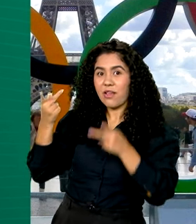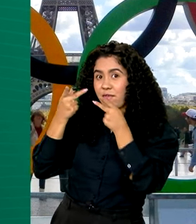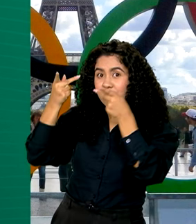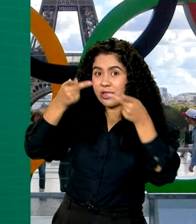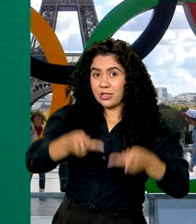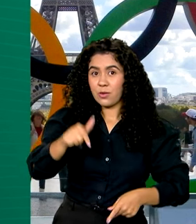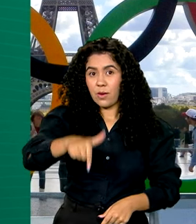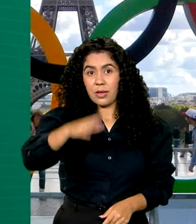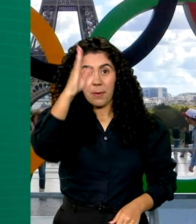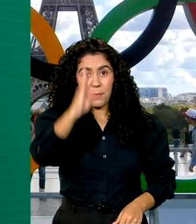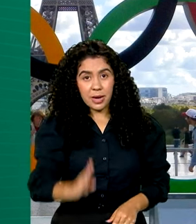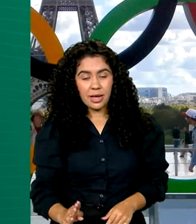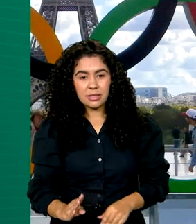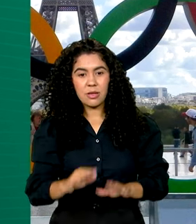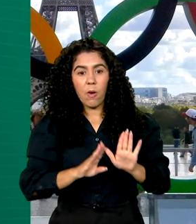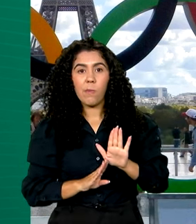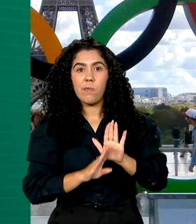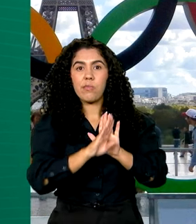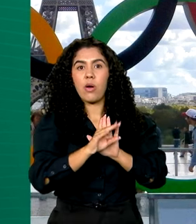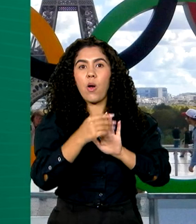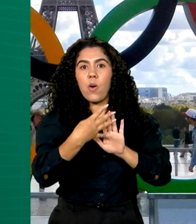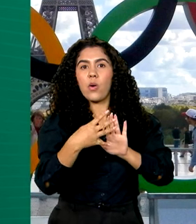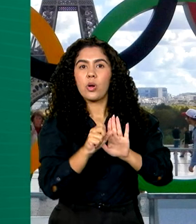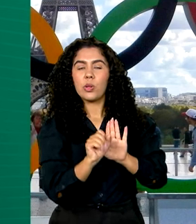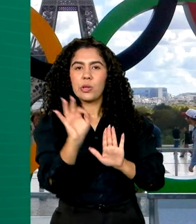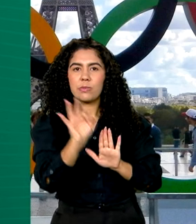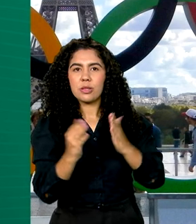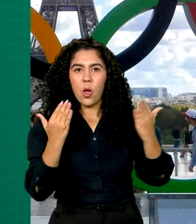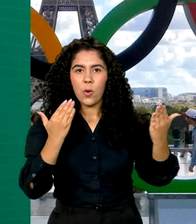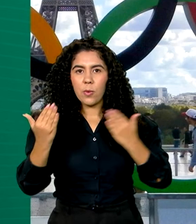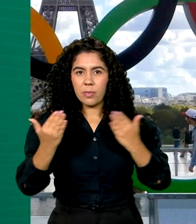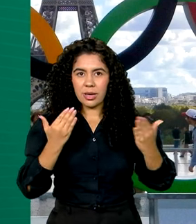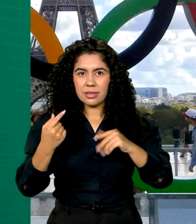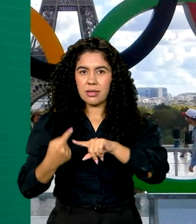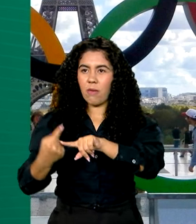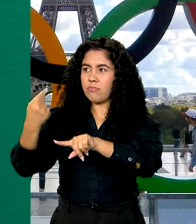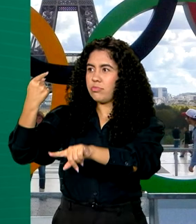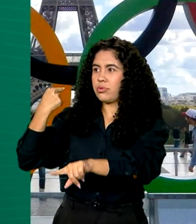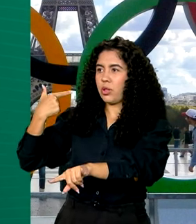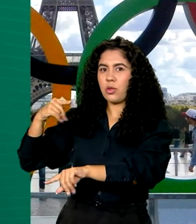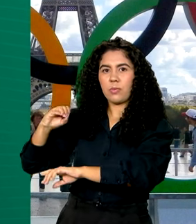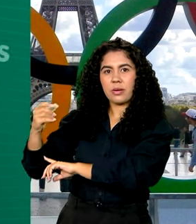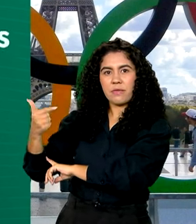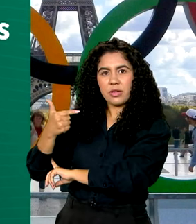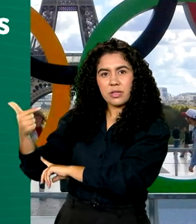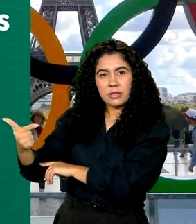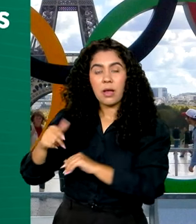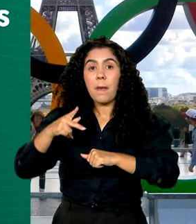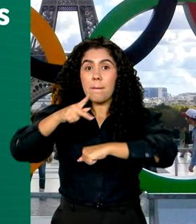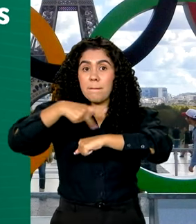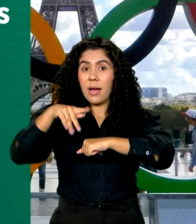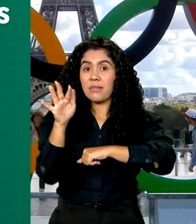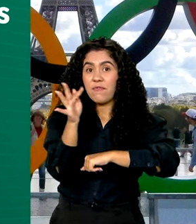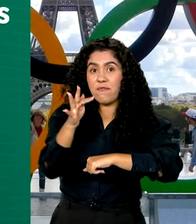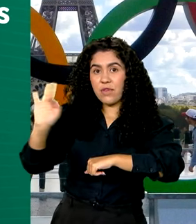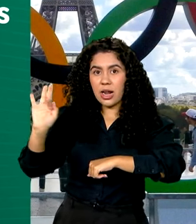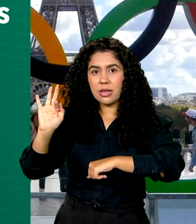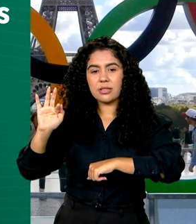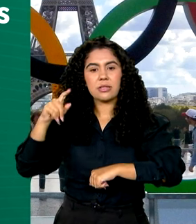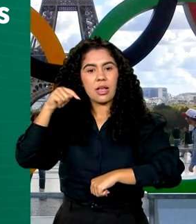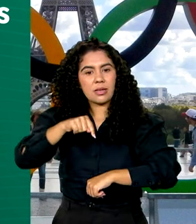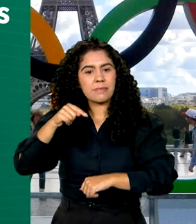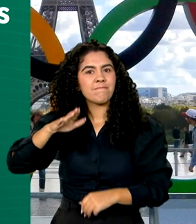o Brasil, um aumento de 48% em relação a 2022. Já a França é o país que mais